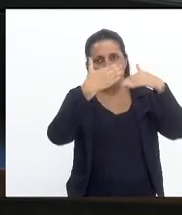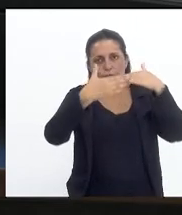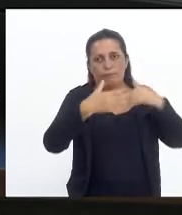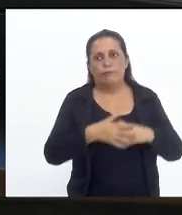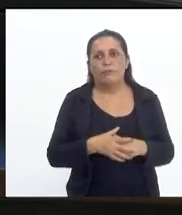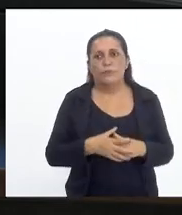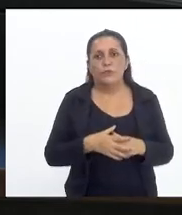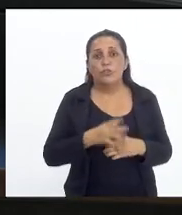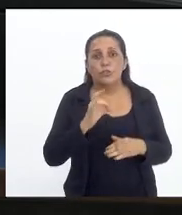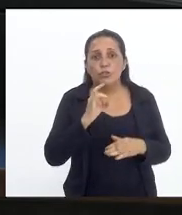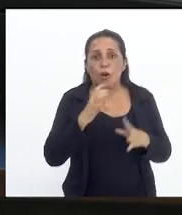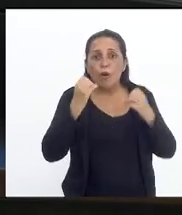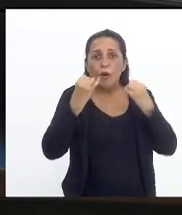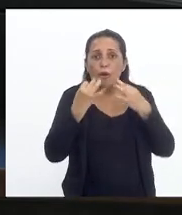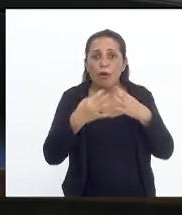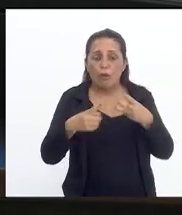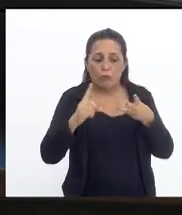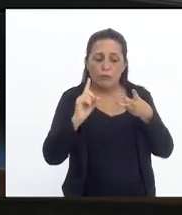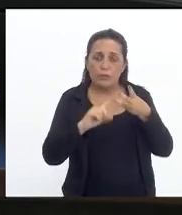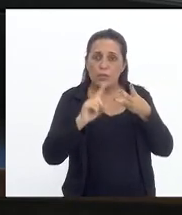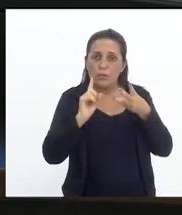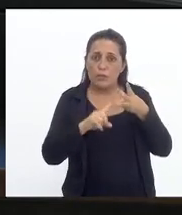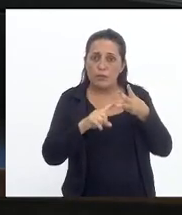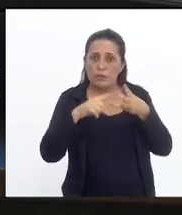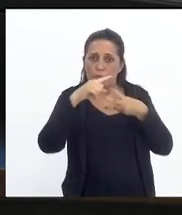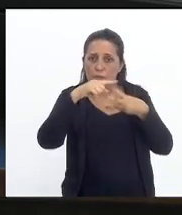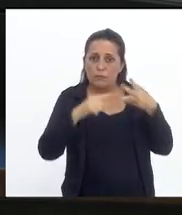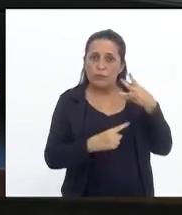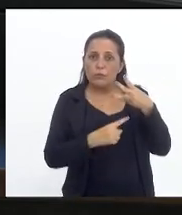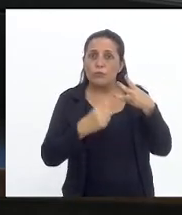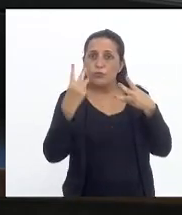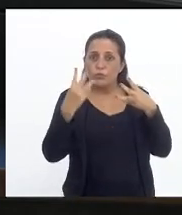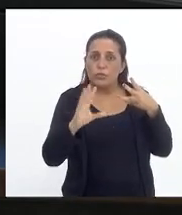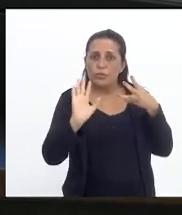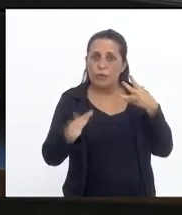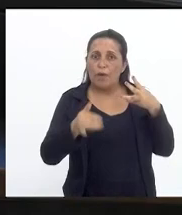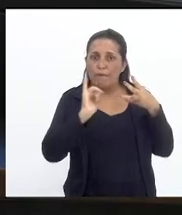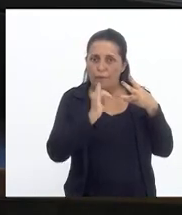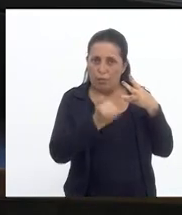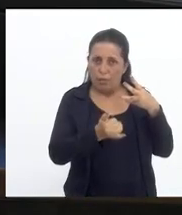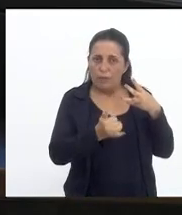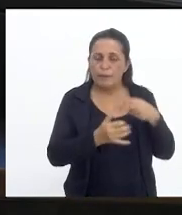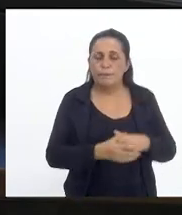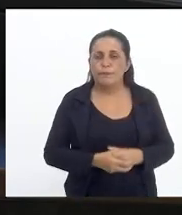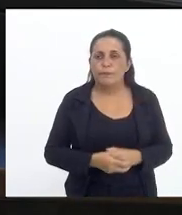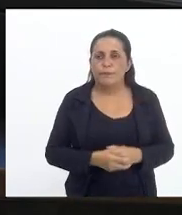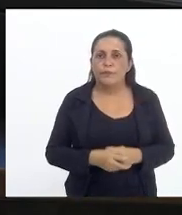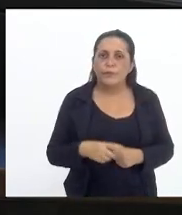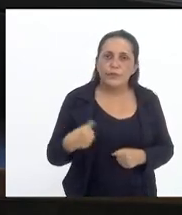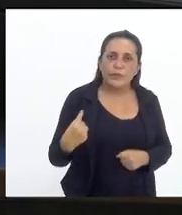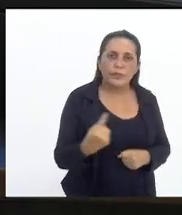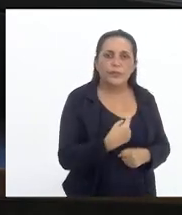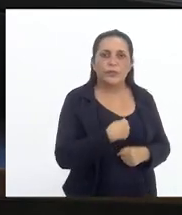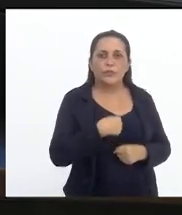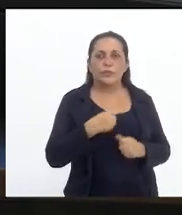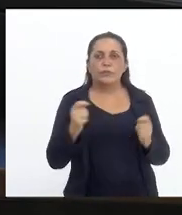apenas abordando o terceiro ponto dos três que eu falei aqui para que a gente possa é